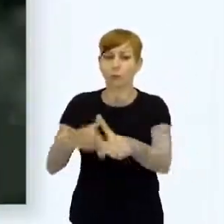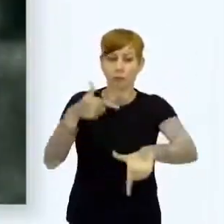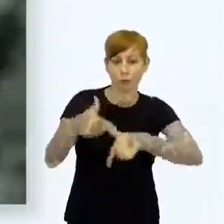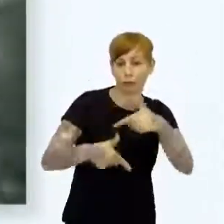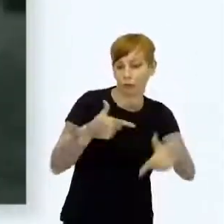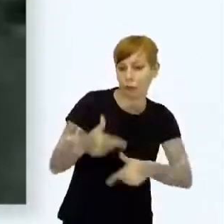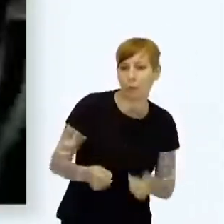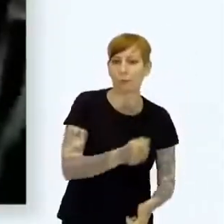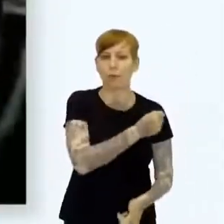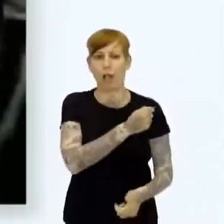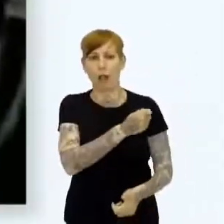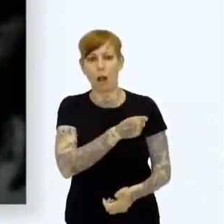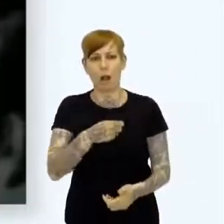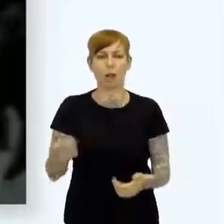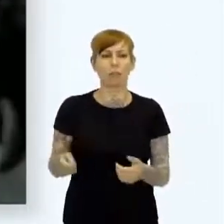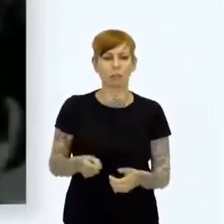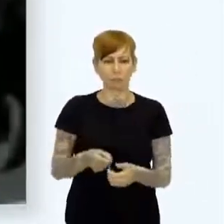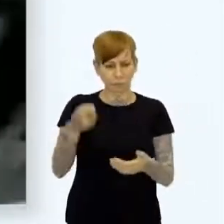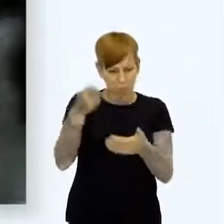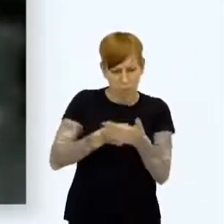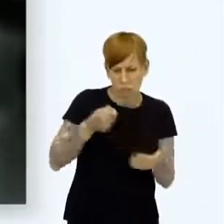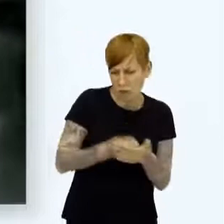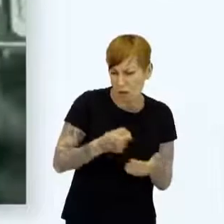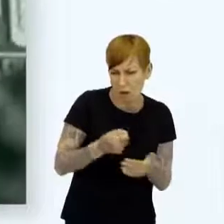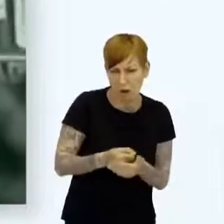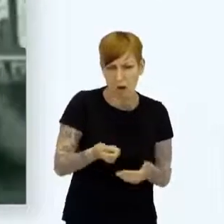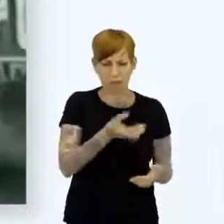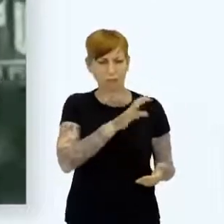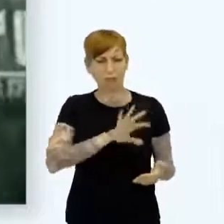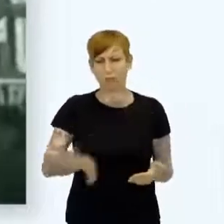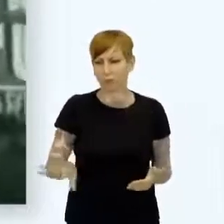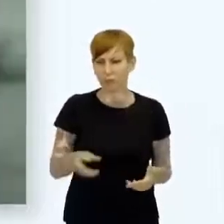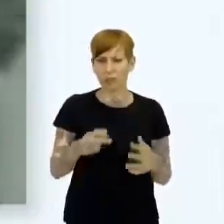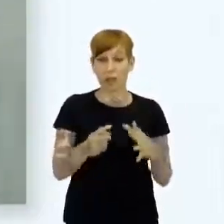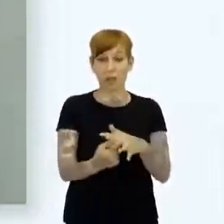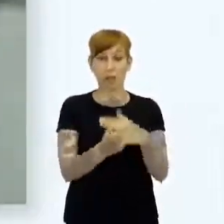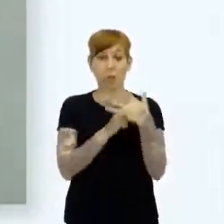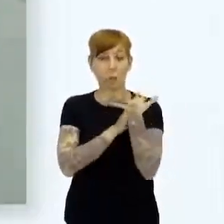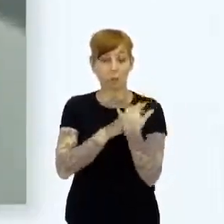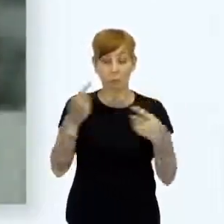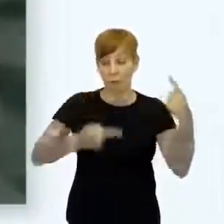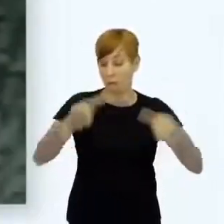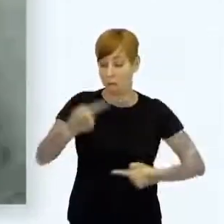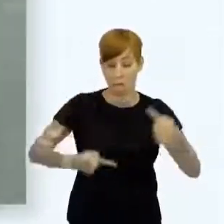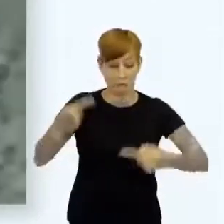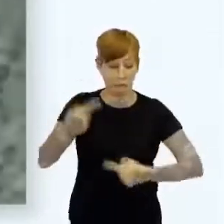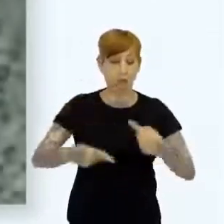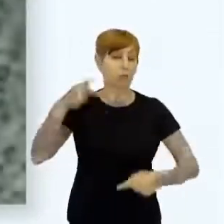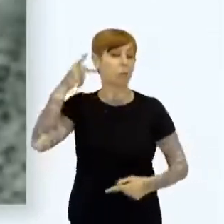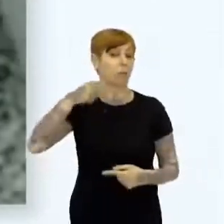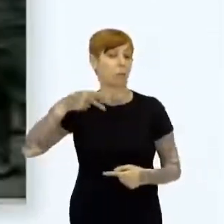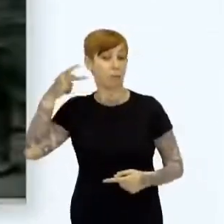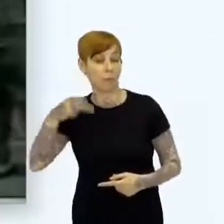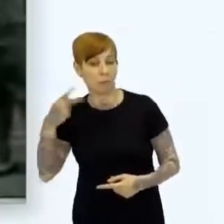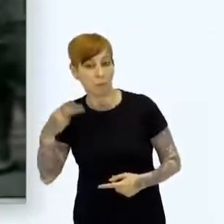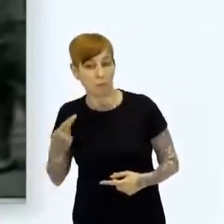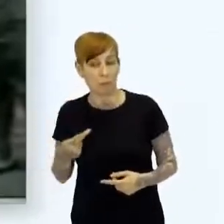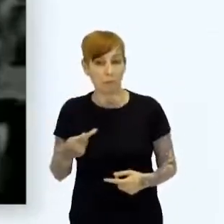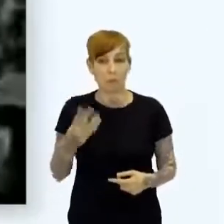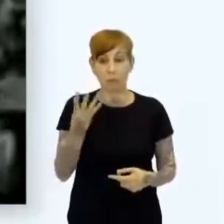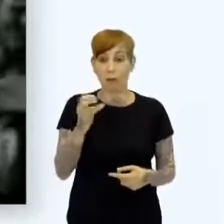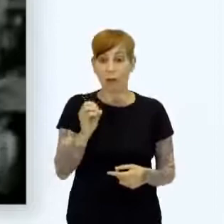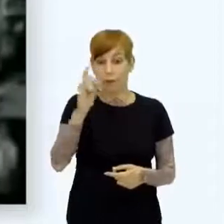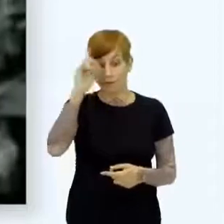luta anticomunista, calorosos debates políticos. Foram assim os 40 dias que antecederam a histórica